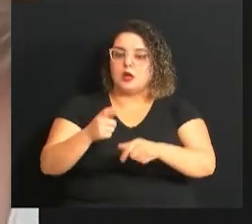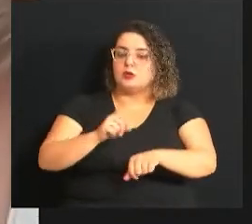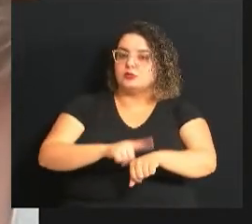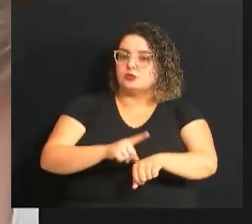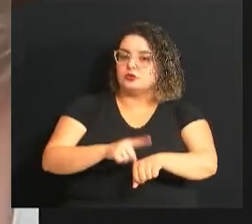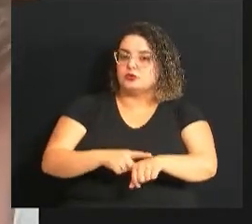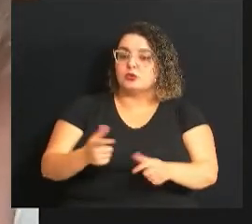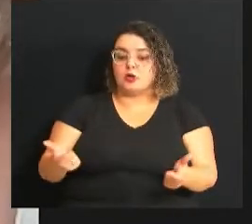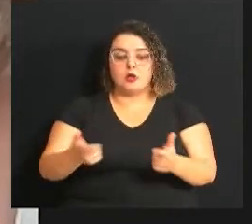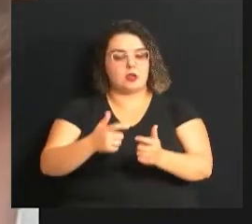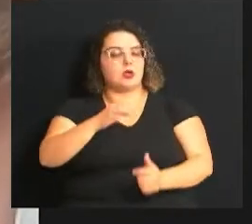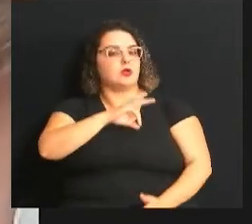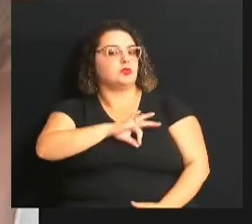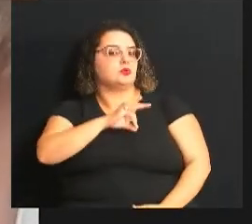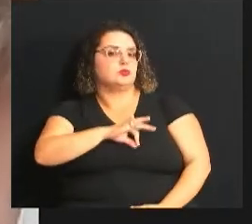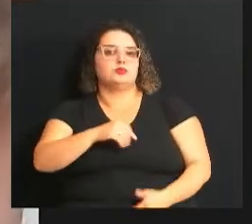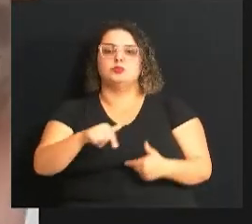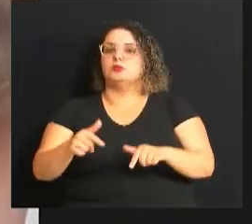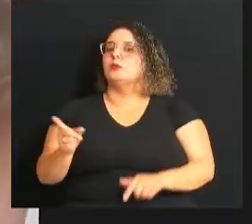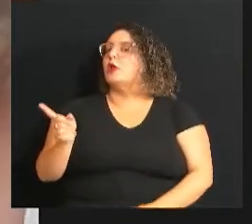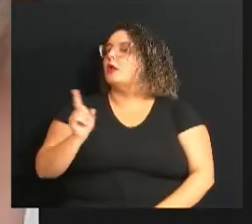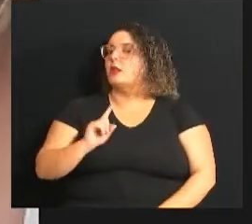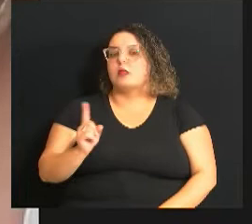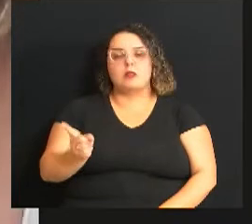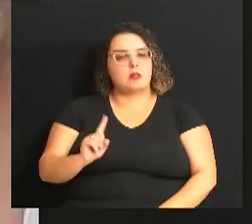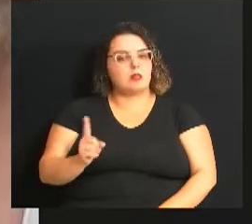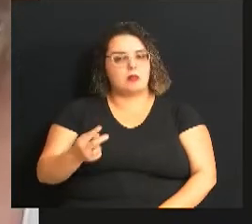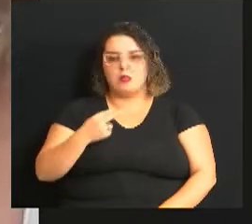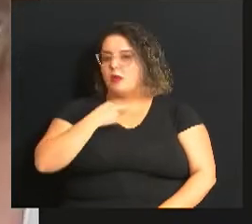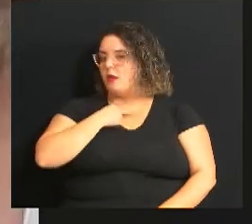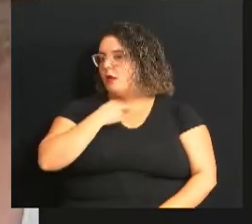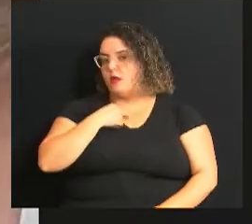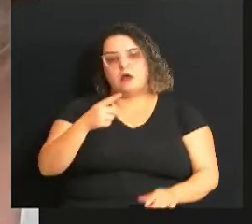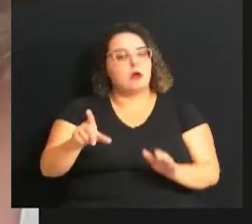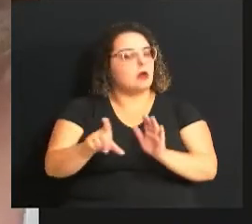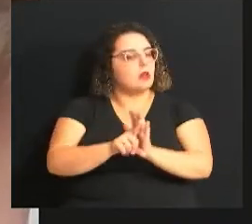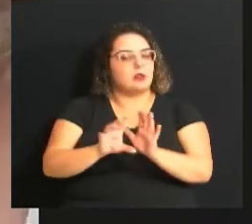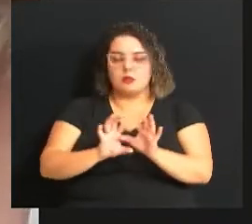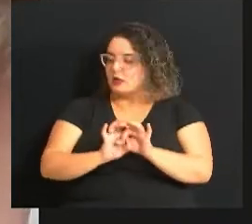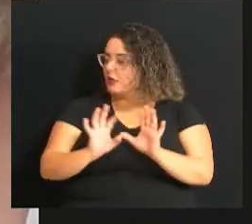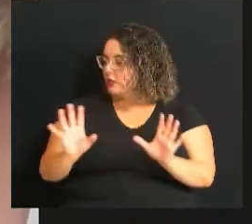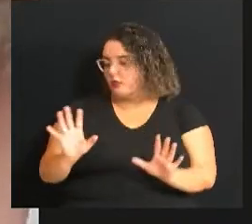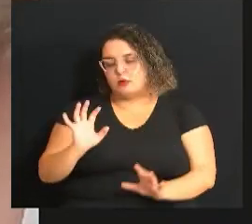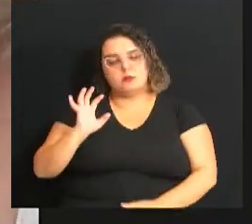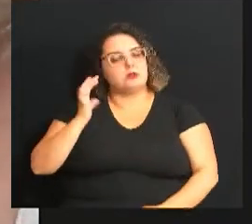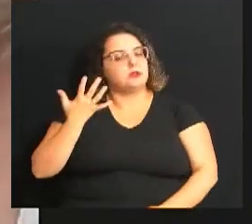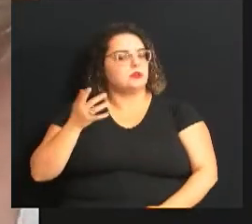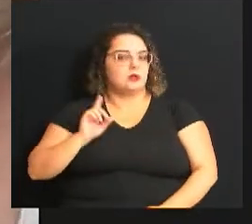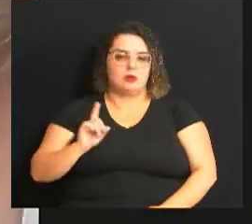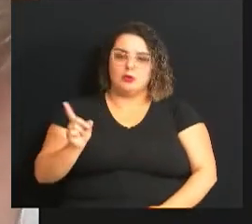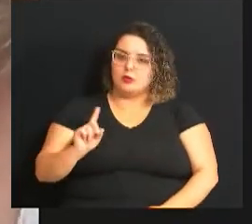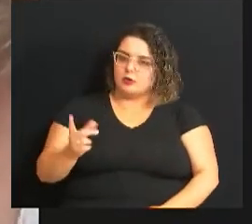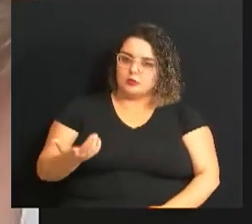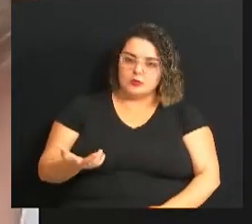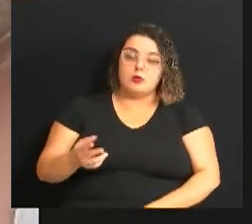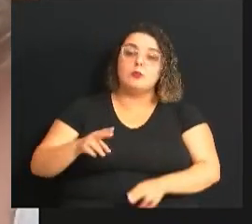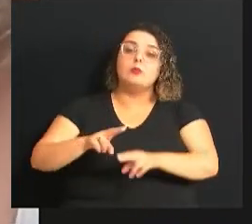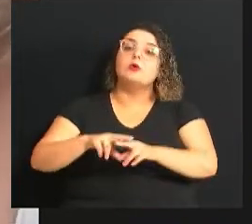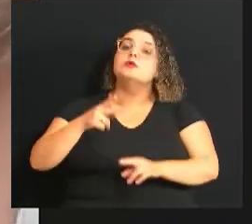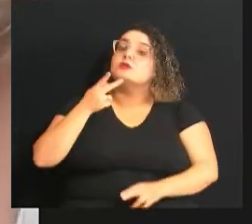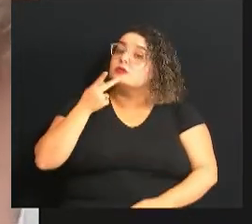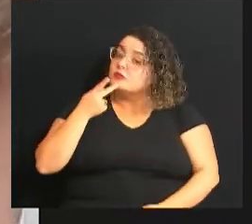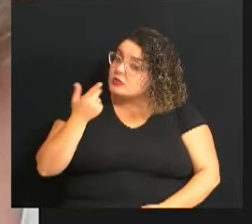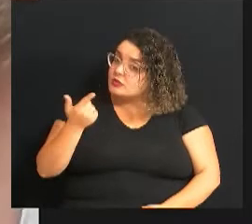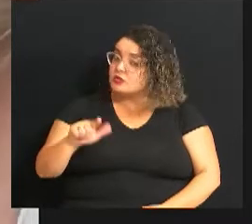a remuneração do trabalhador. Absolutamente, a lei não permite que isso aconteça, tá? Por isso que eu volto a dizer, é